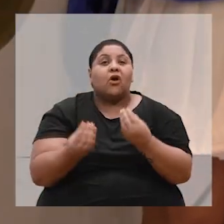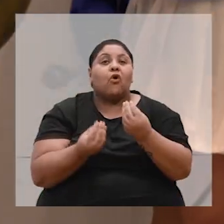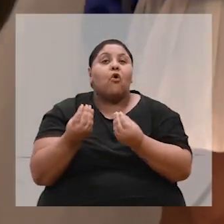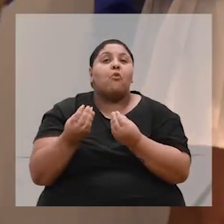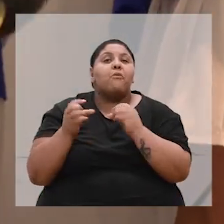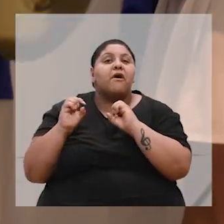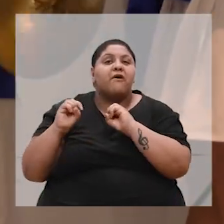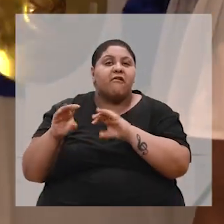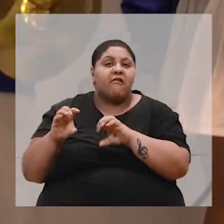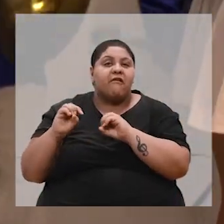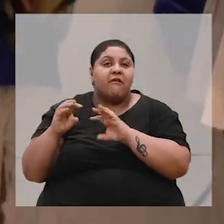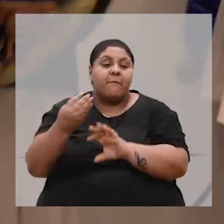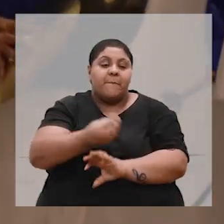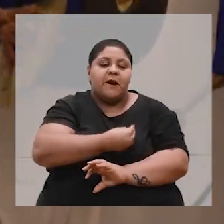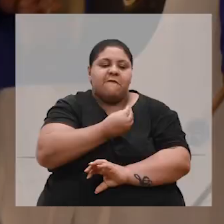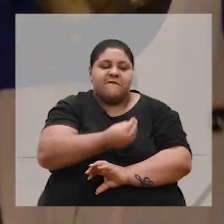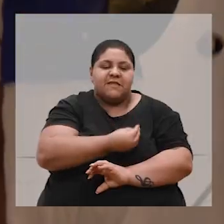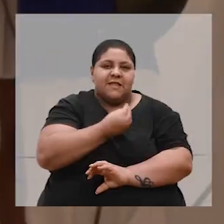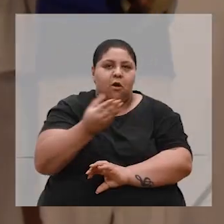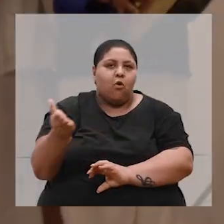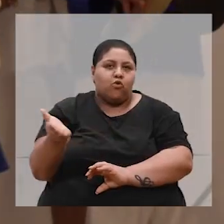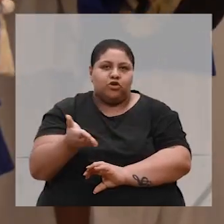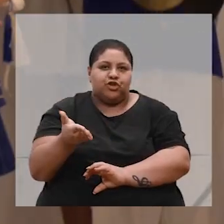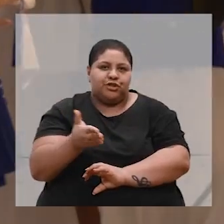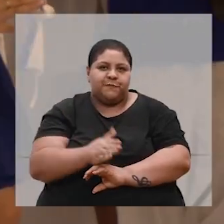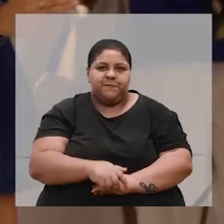Como educar para a vida hoje?